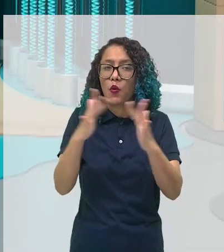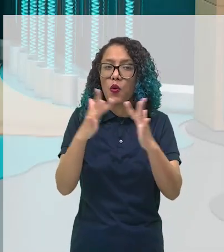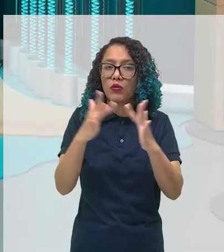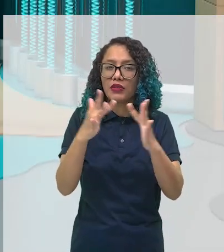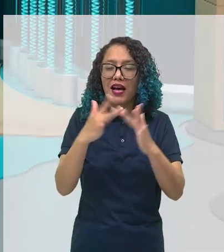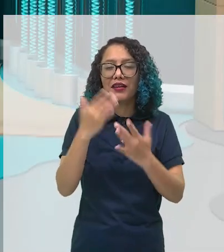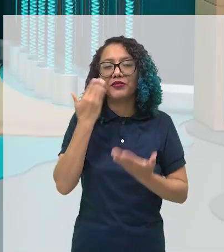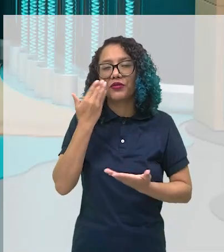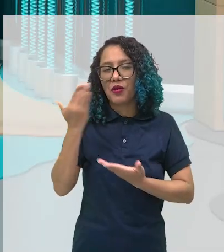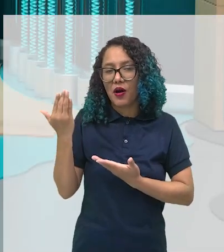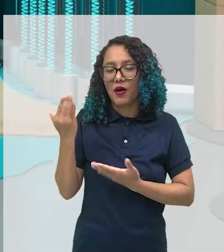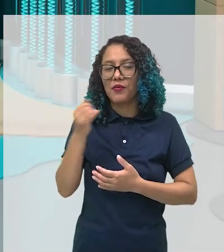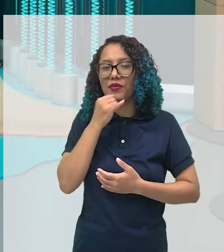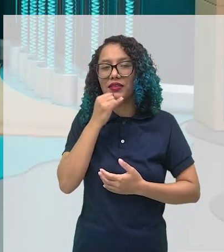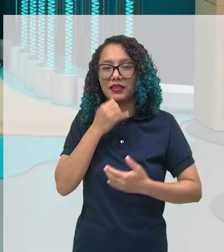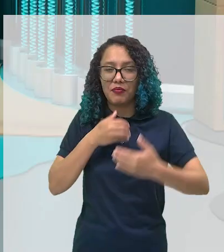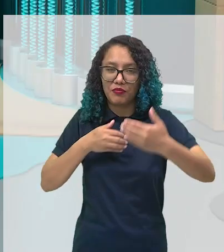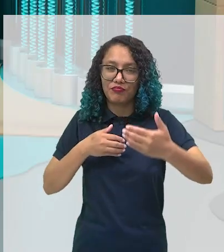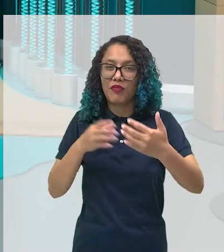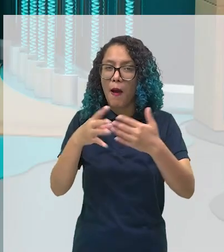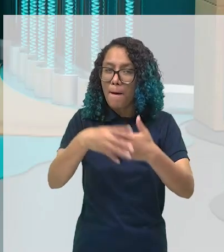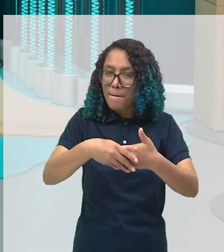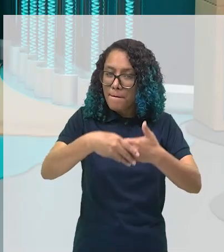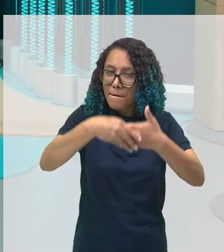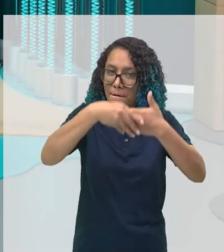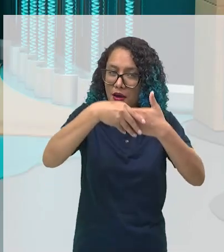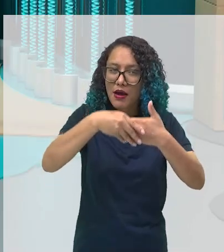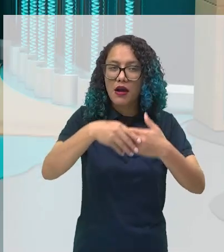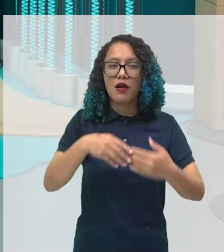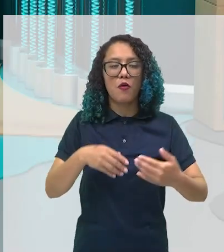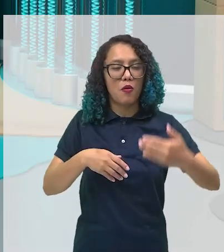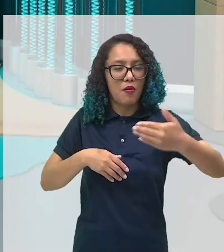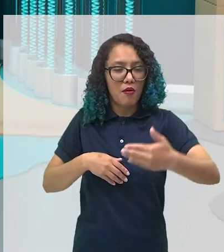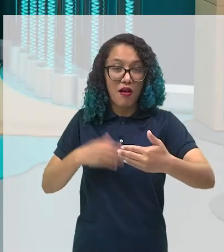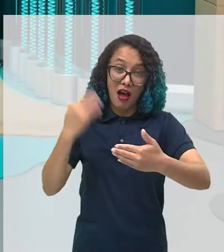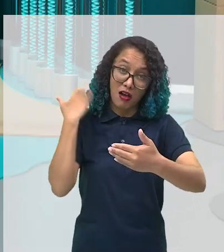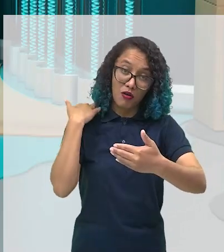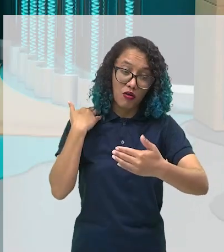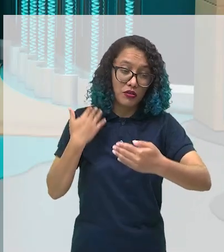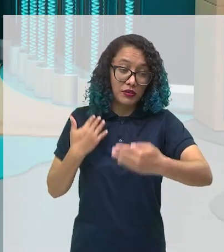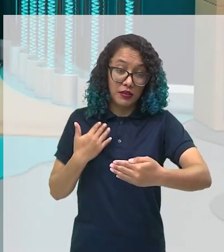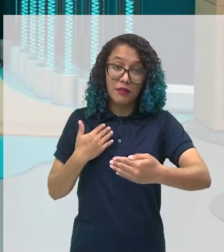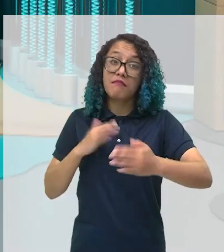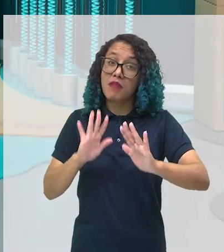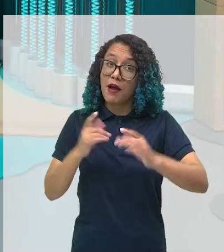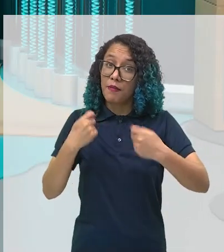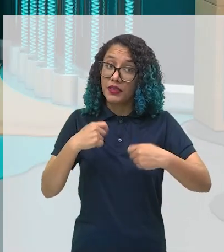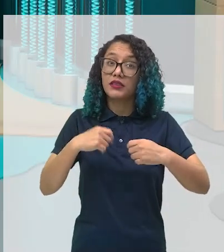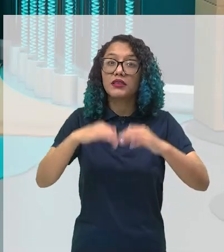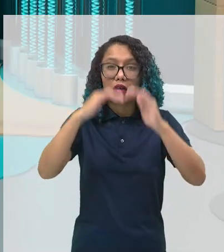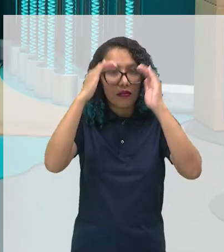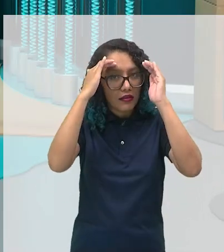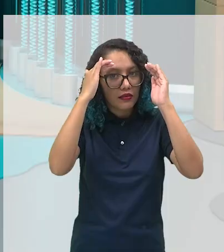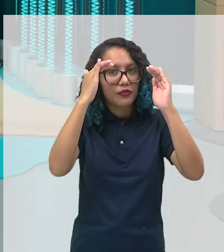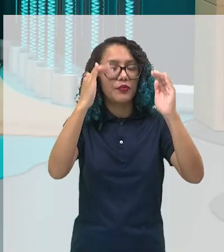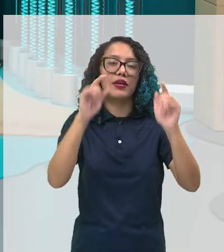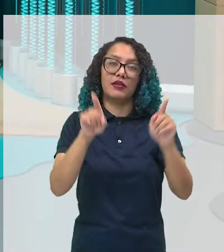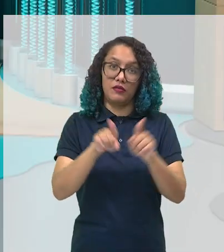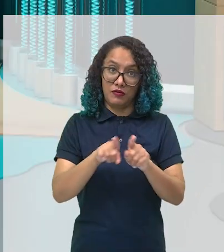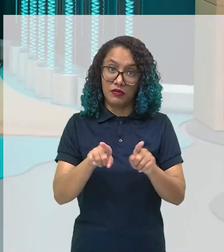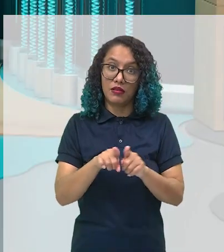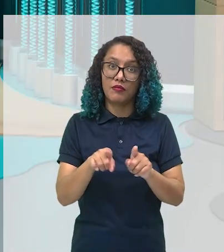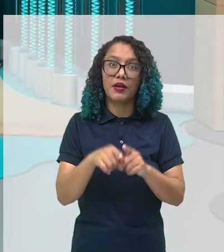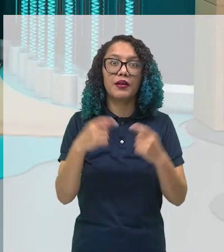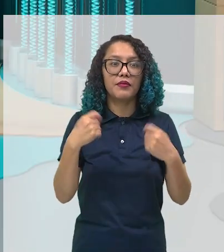outro, segurando a mão, segurando na costa, lógico, com respeito, devido respeito. Percebam que